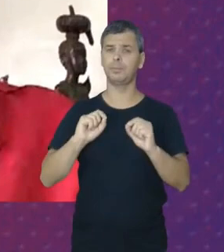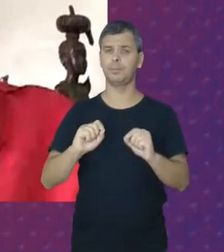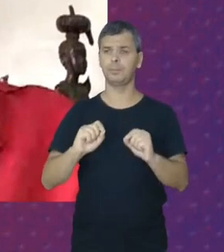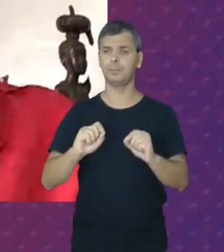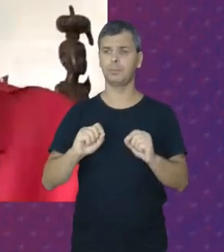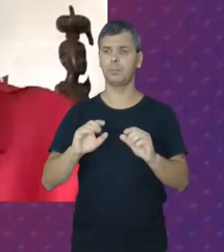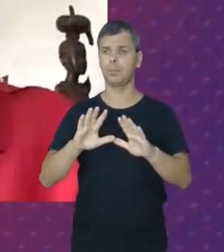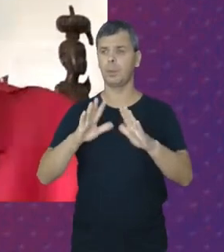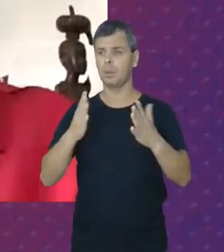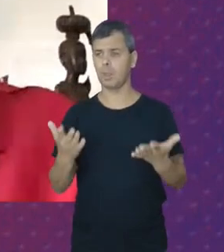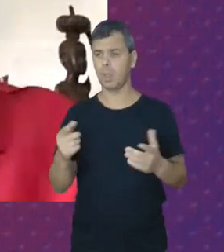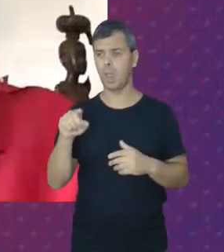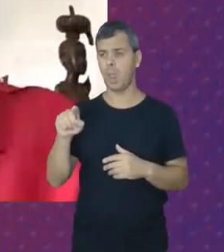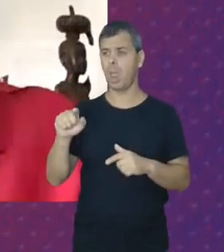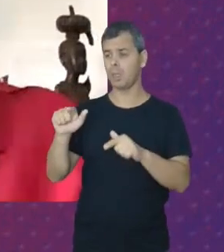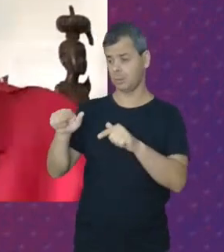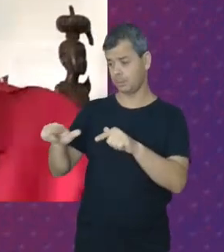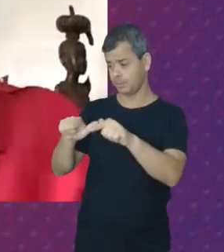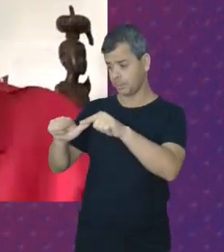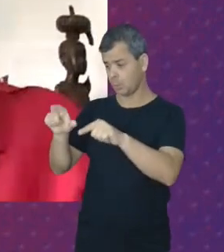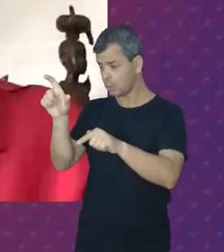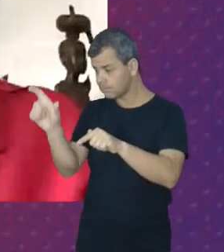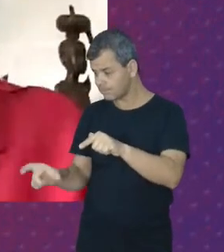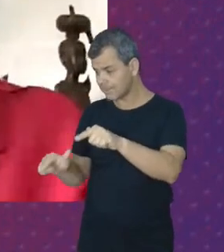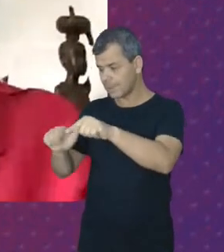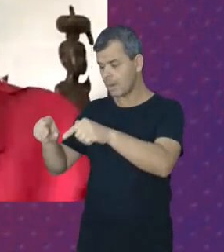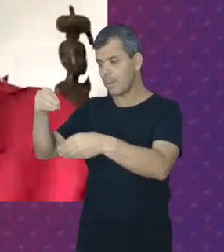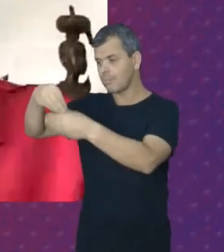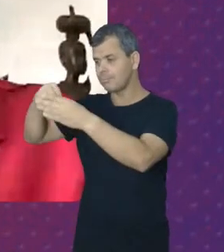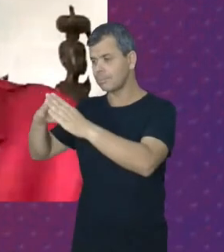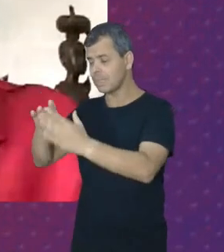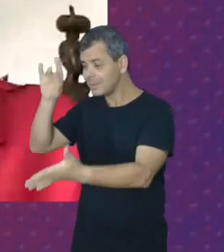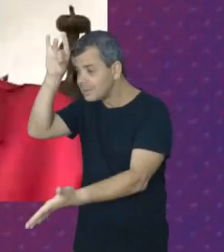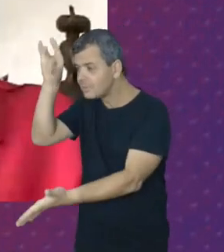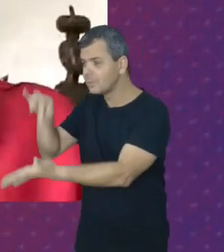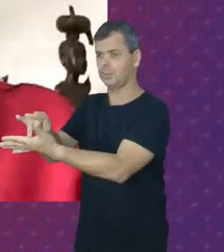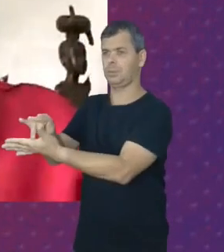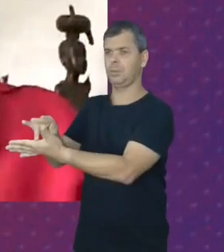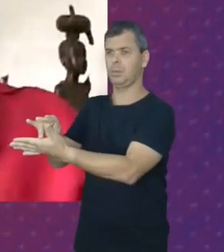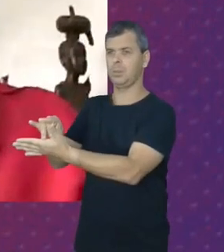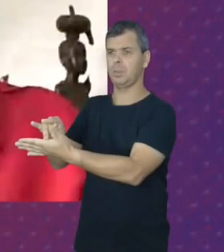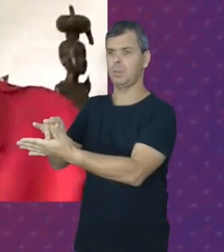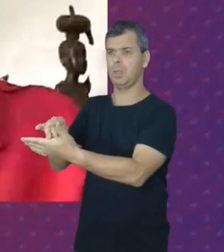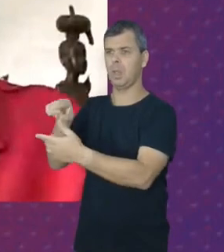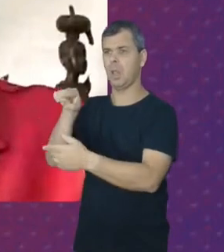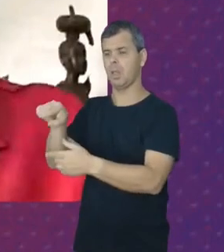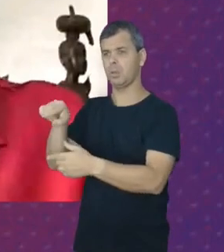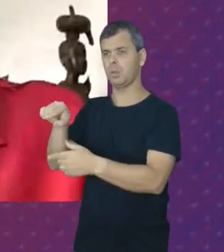Então Essa trabalhadora Doméstica Tenha realmente A sua situação